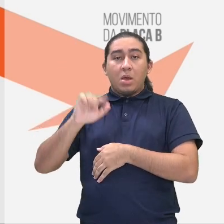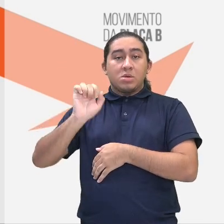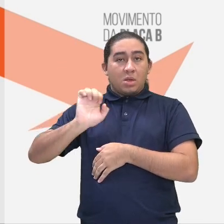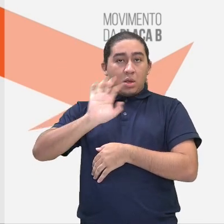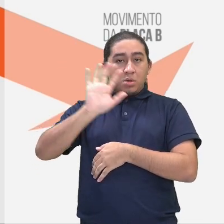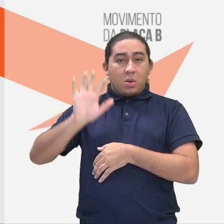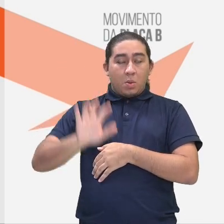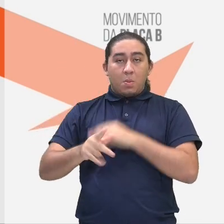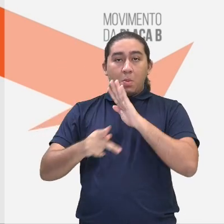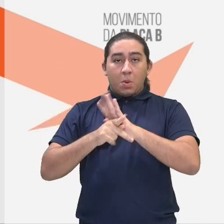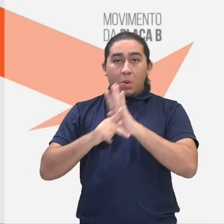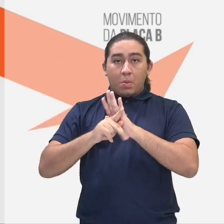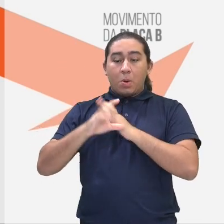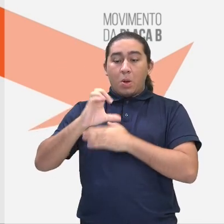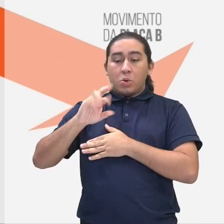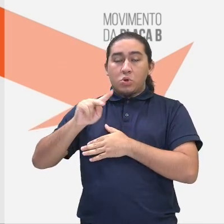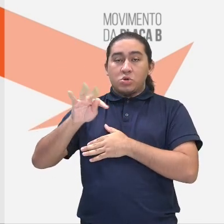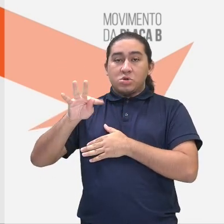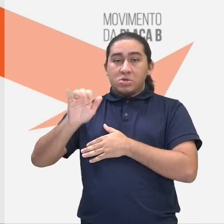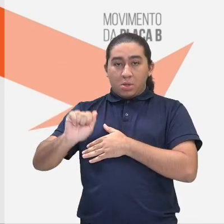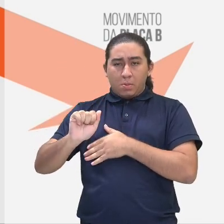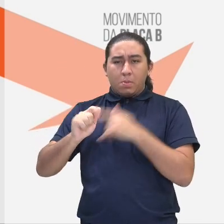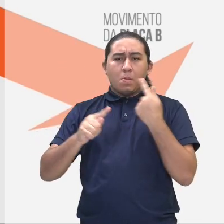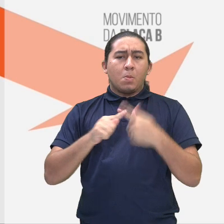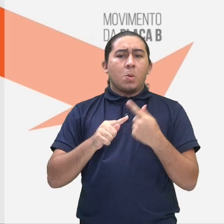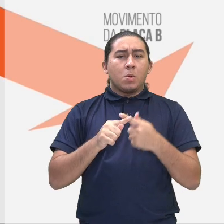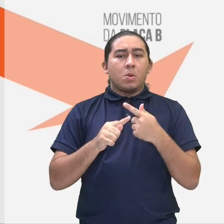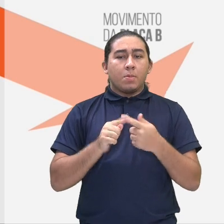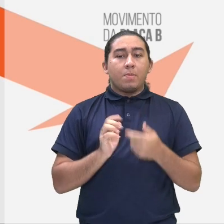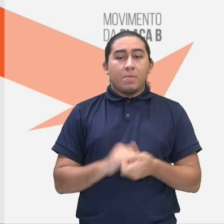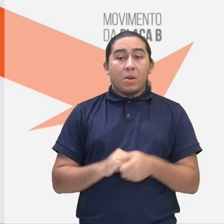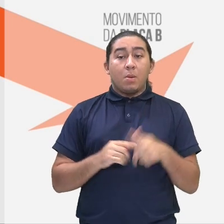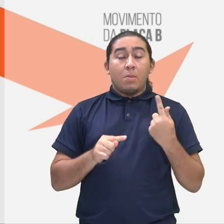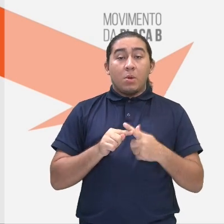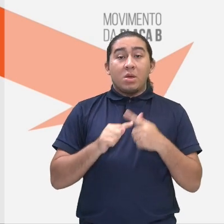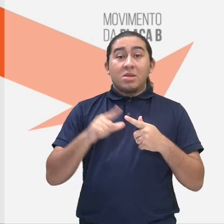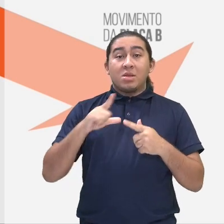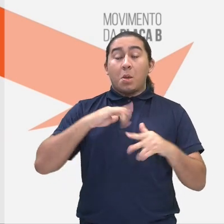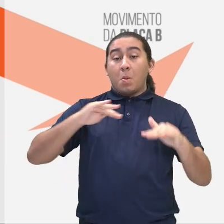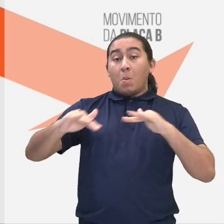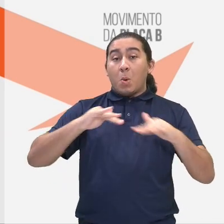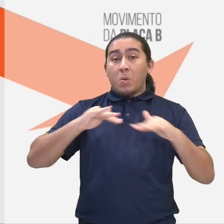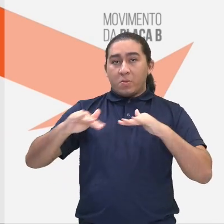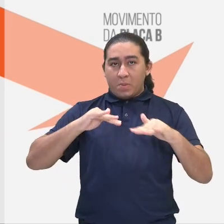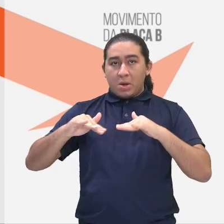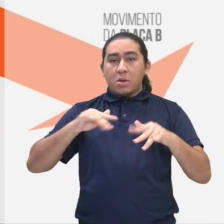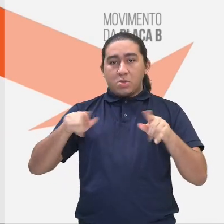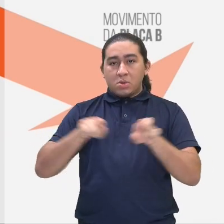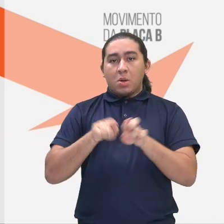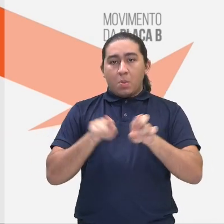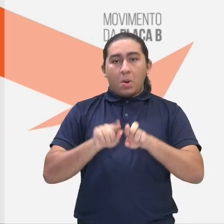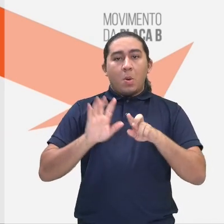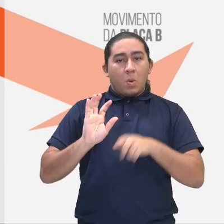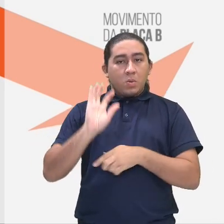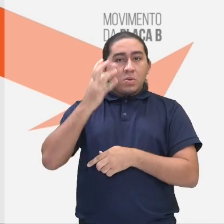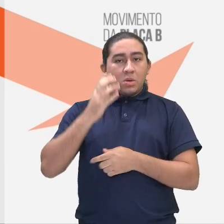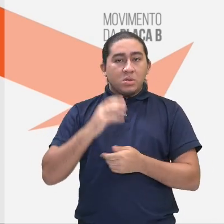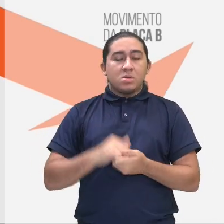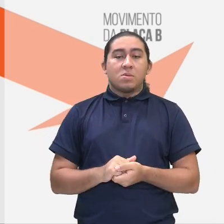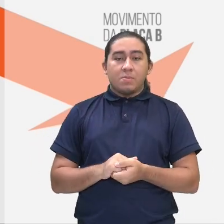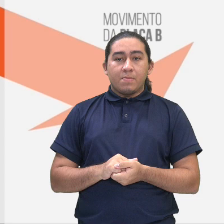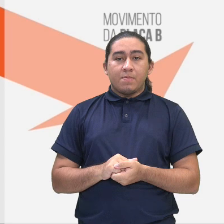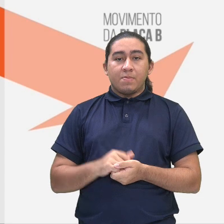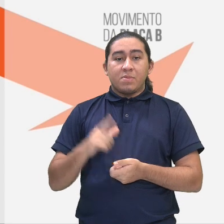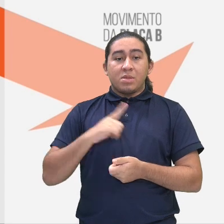da crosta terrestre. E aí por quê? Por causa do movimento das placas também, né? Olha só, o movimento da